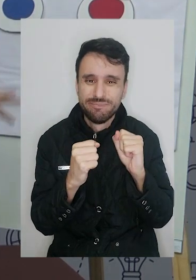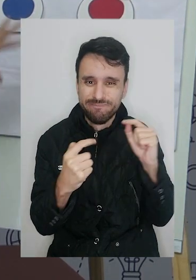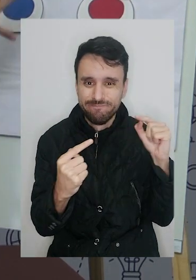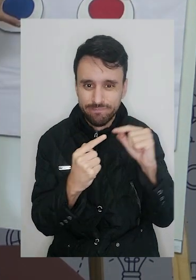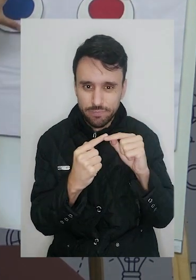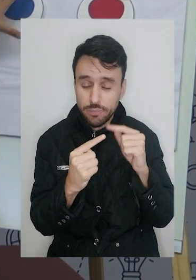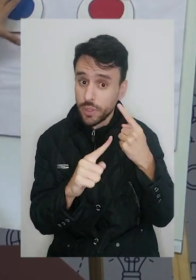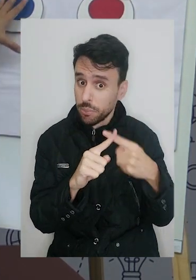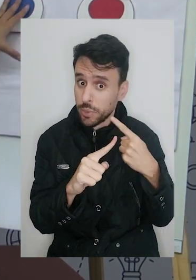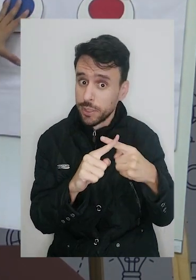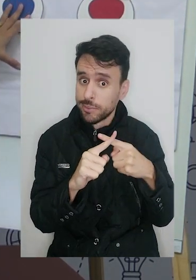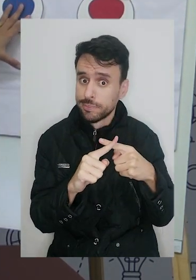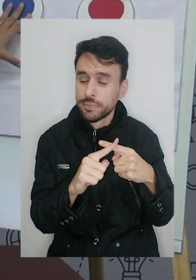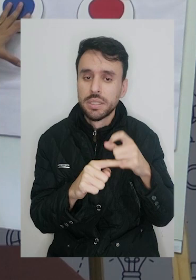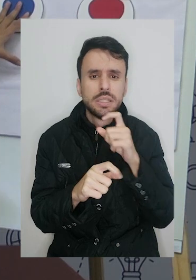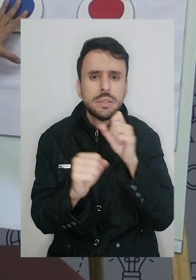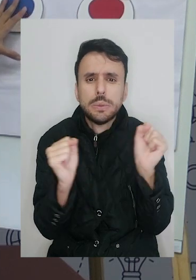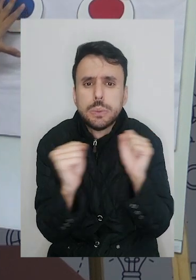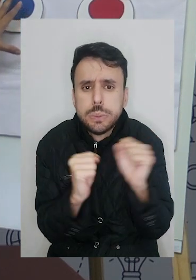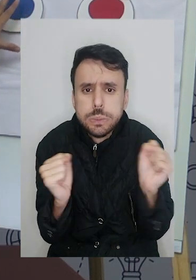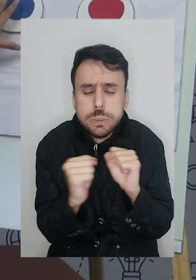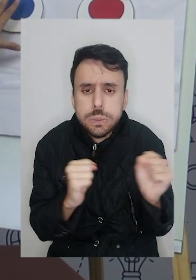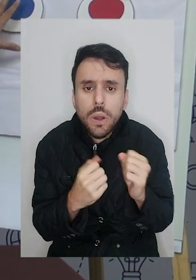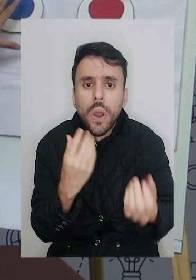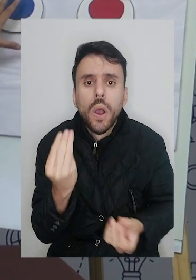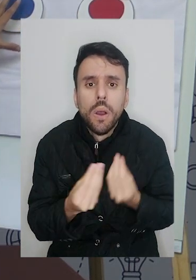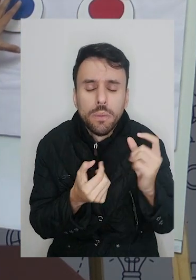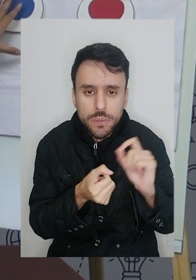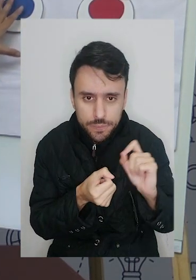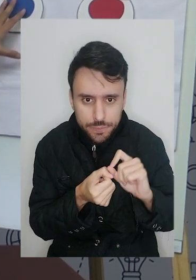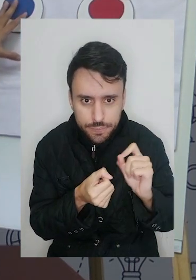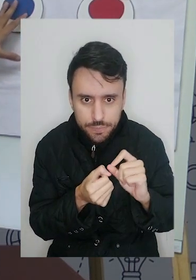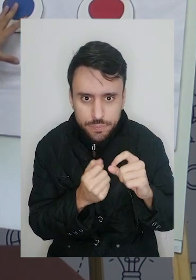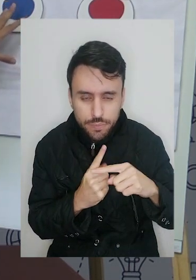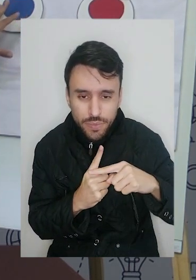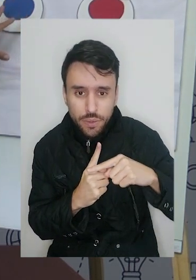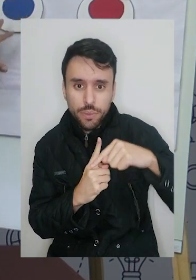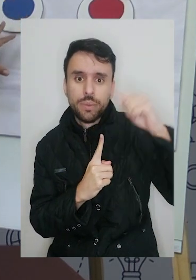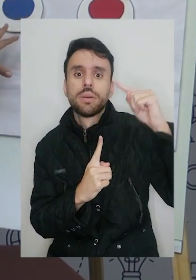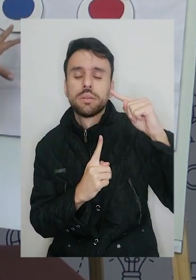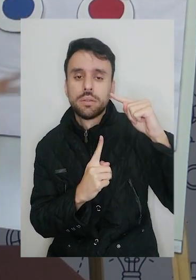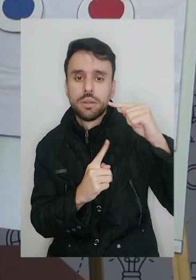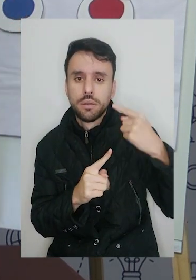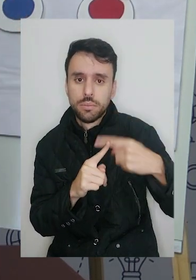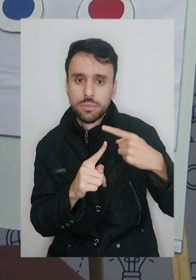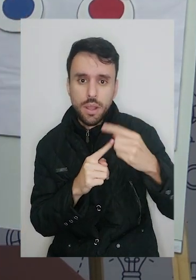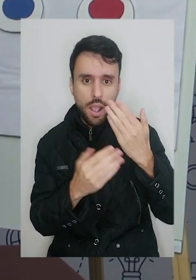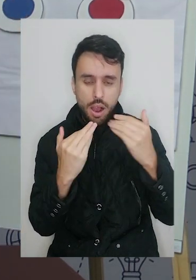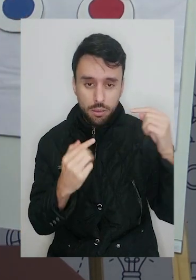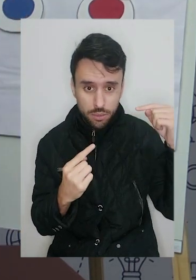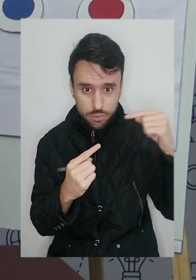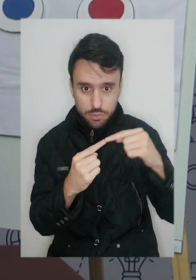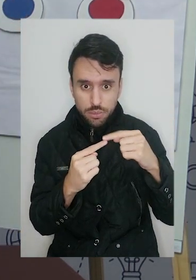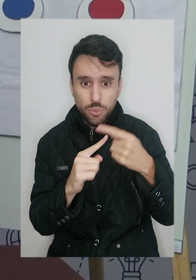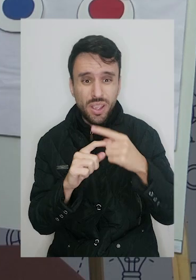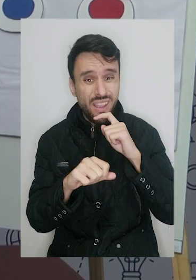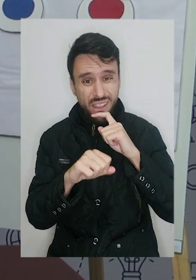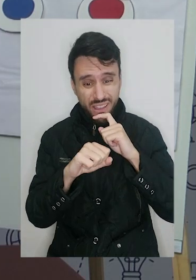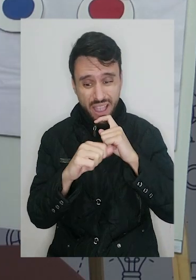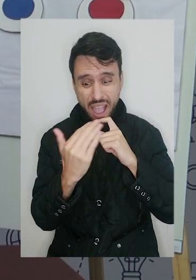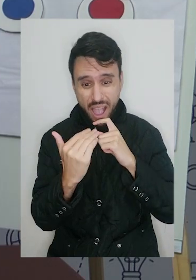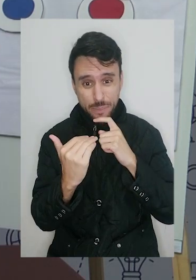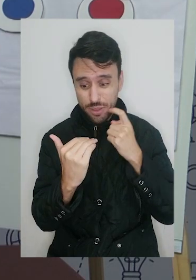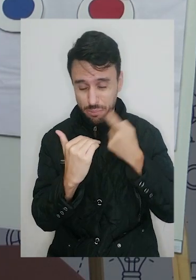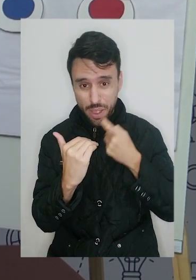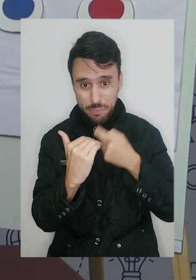está muito frio, você vai subir um pouquinho para que o seu alimento não congele. Então,